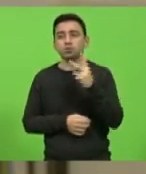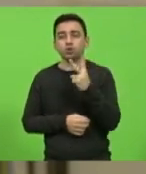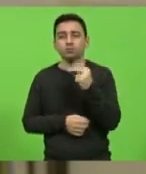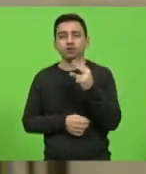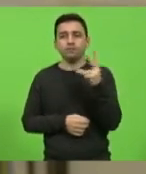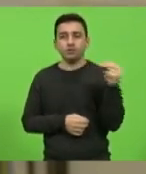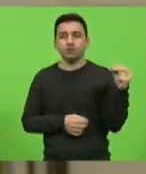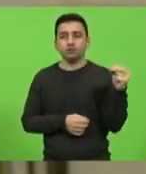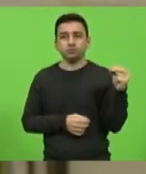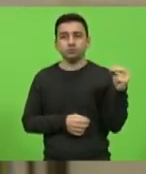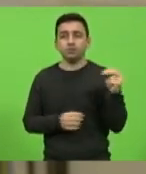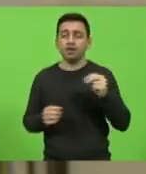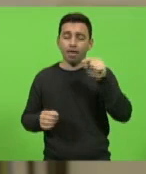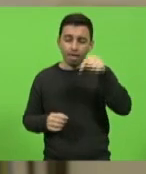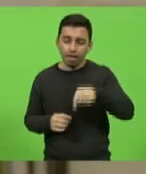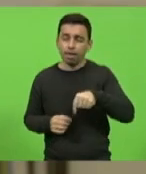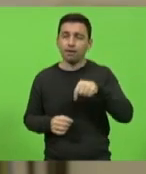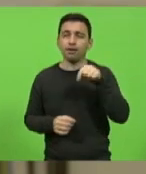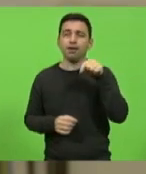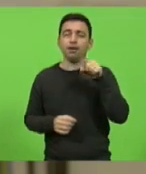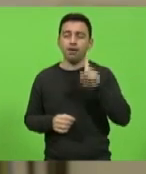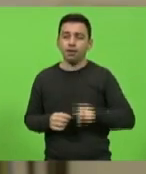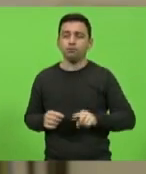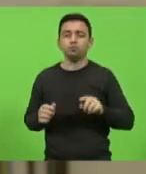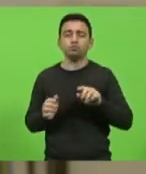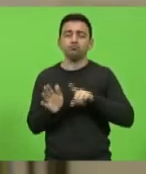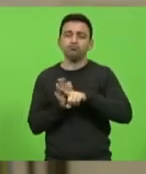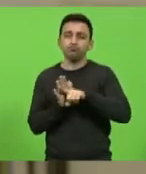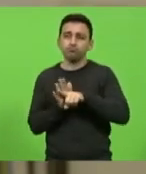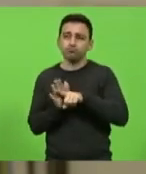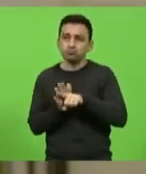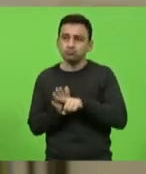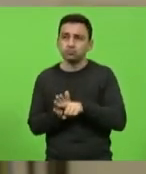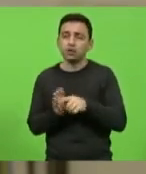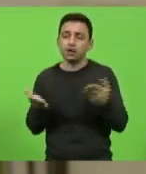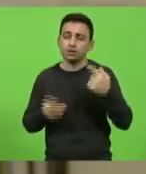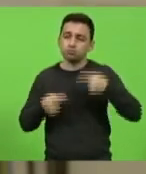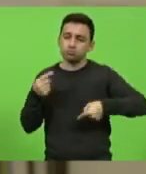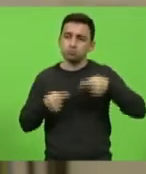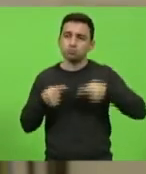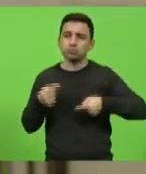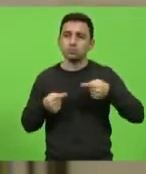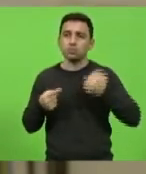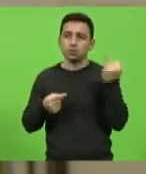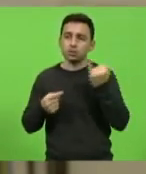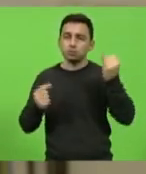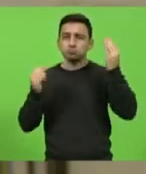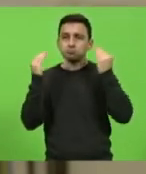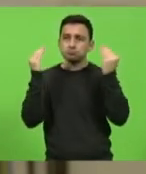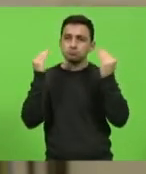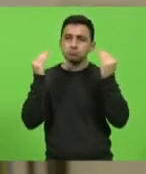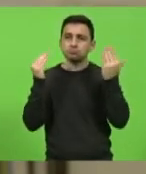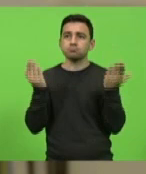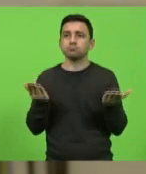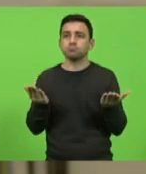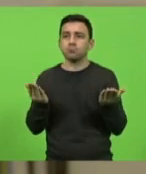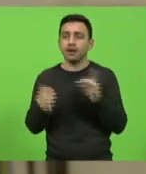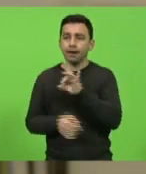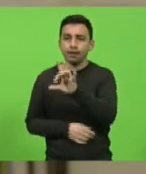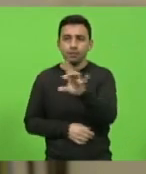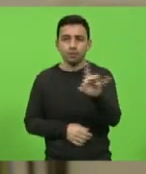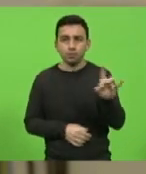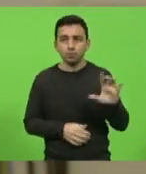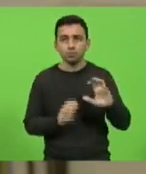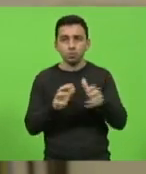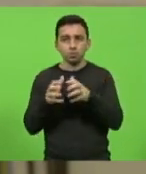cerne da discussão que tem que ser levada ao Tribunal Especial de Julgamento para o juízo de ponderação de cada integrante do